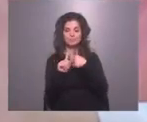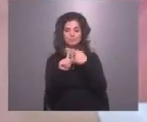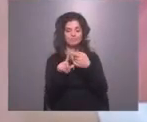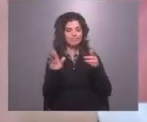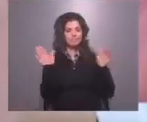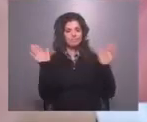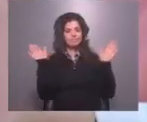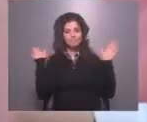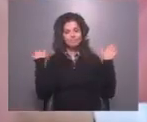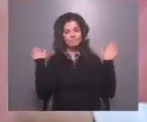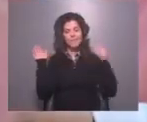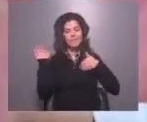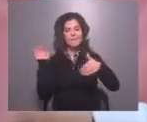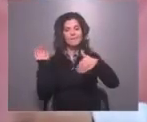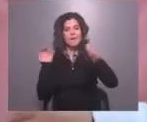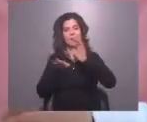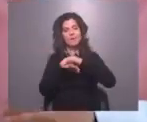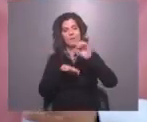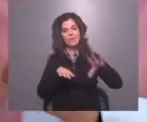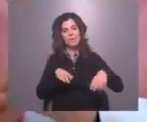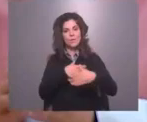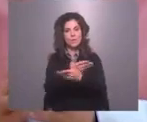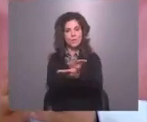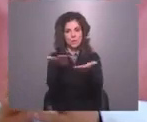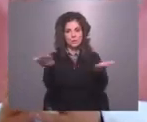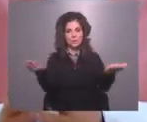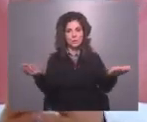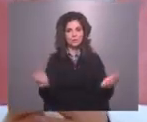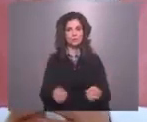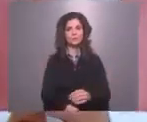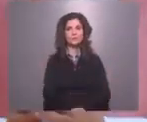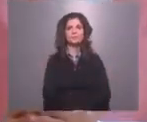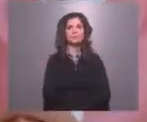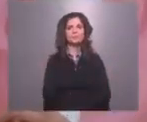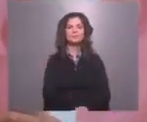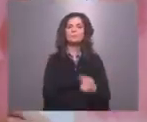será entregue por vós.